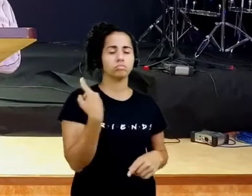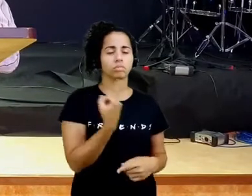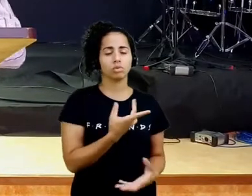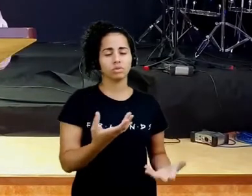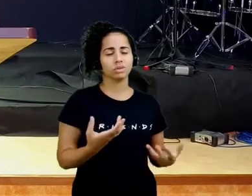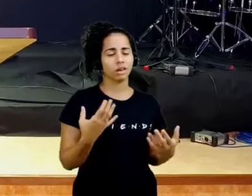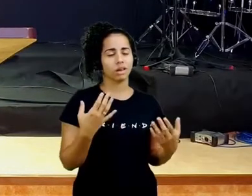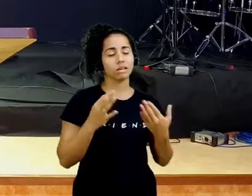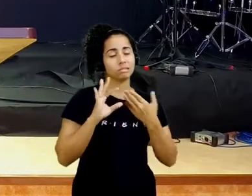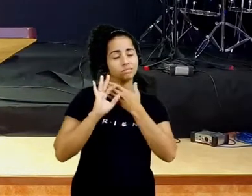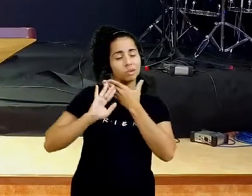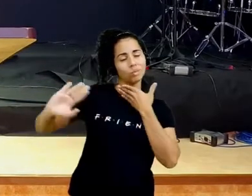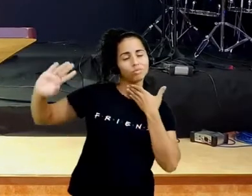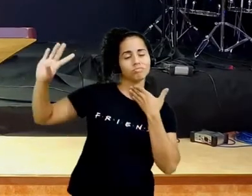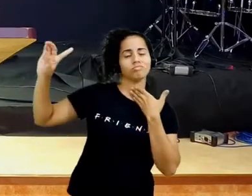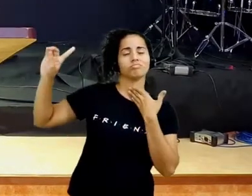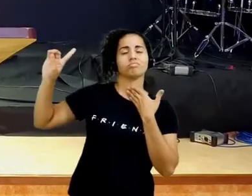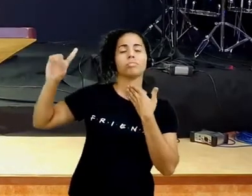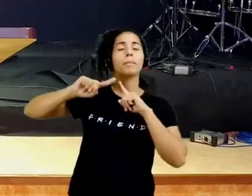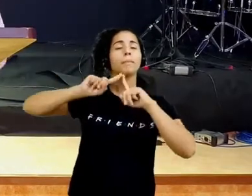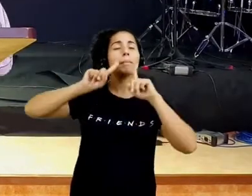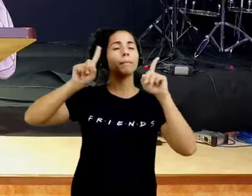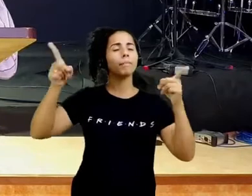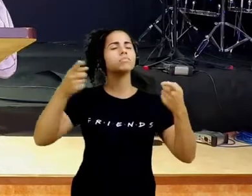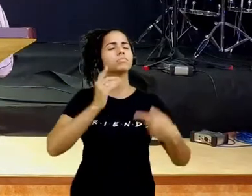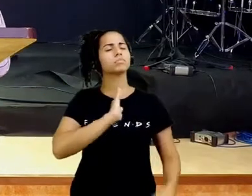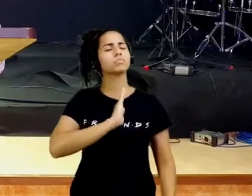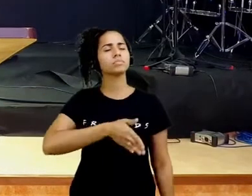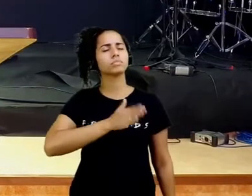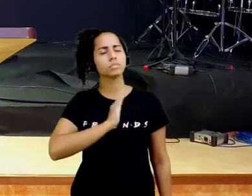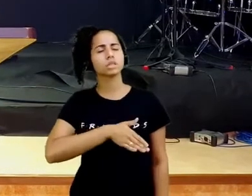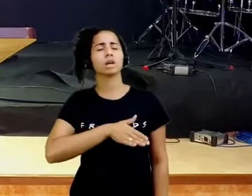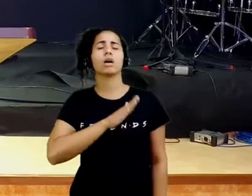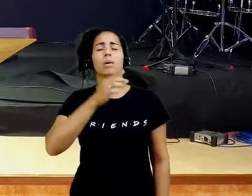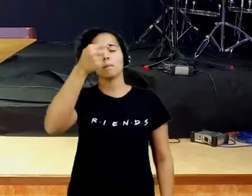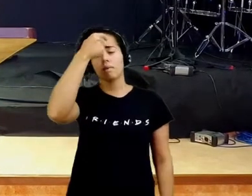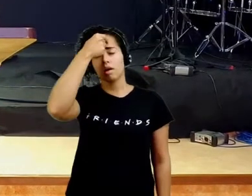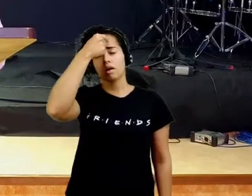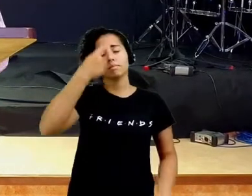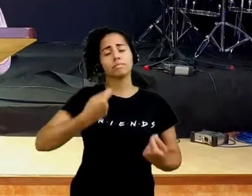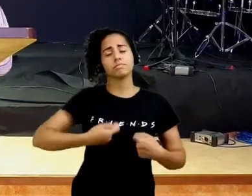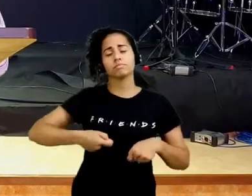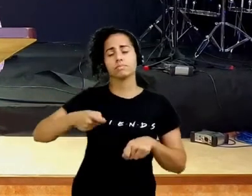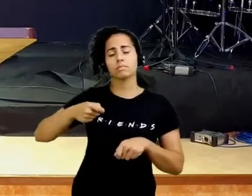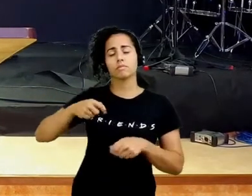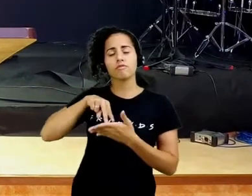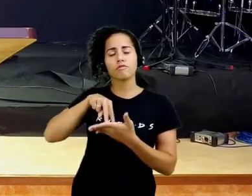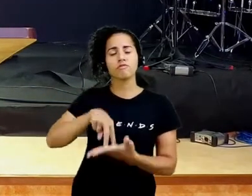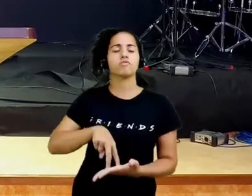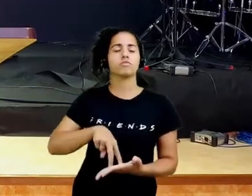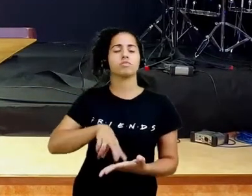nos distanciar do Senhor, mas que os nossos corações e as nossas mentes estejam alicerçadas e